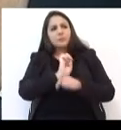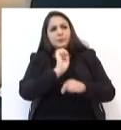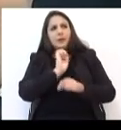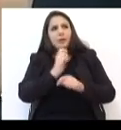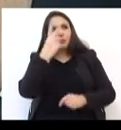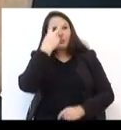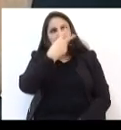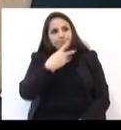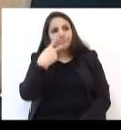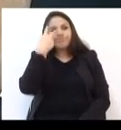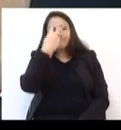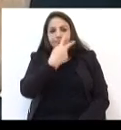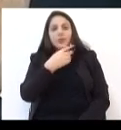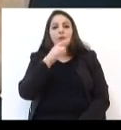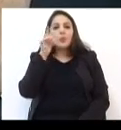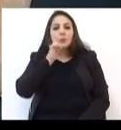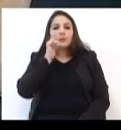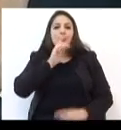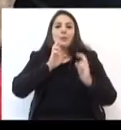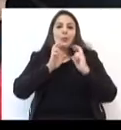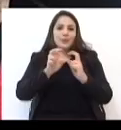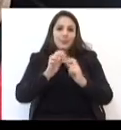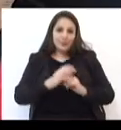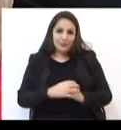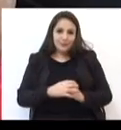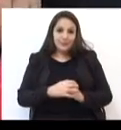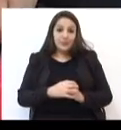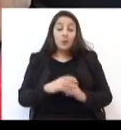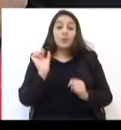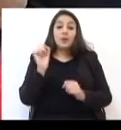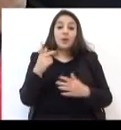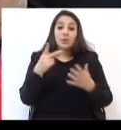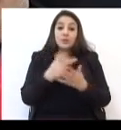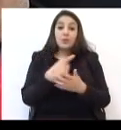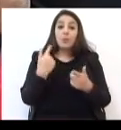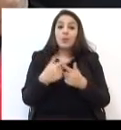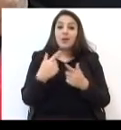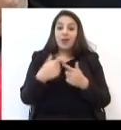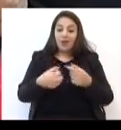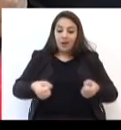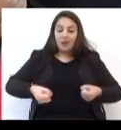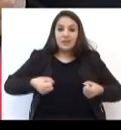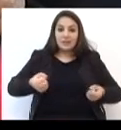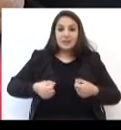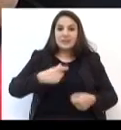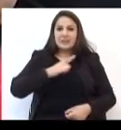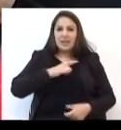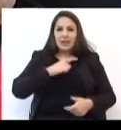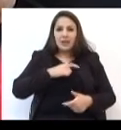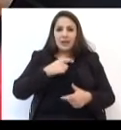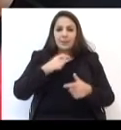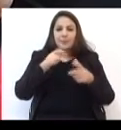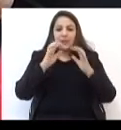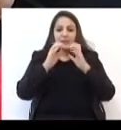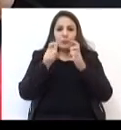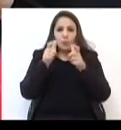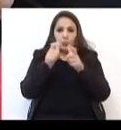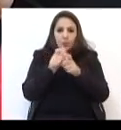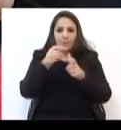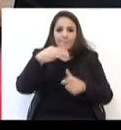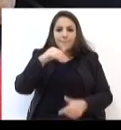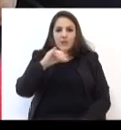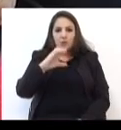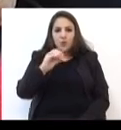de 2 horas para utilizar um ônibus. O fato aconteceu porque a cadeira da menina, que tem microcefalia, só poderia